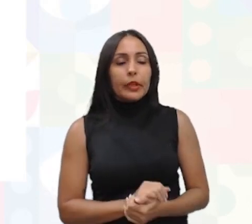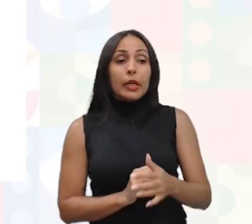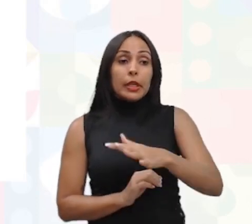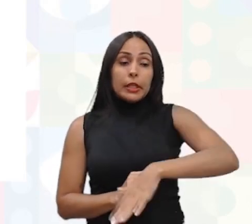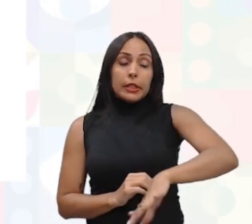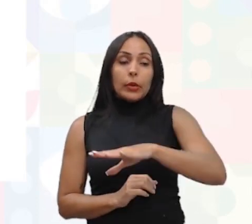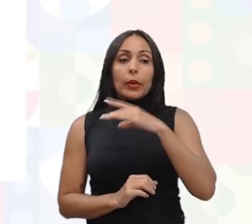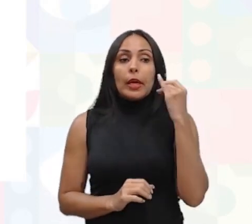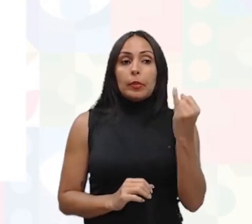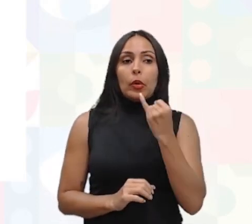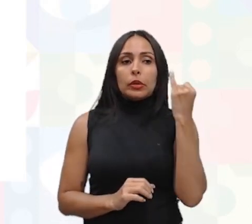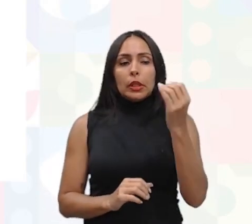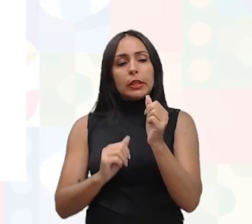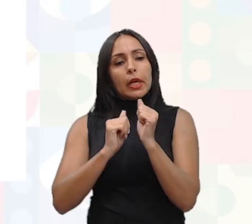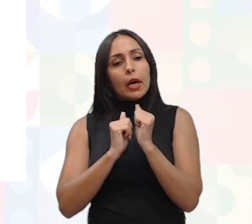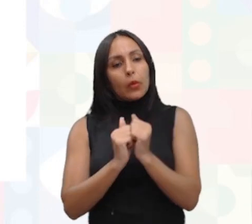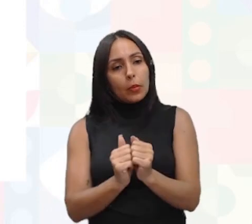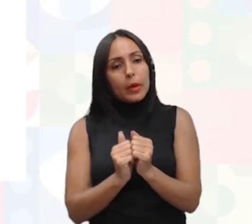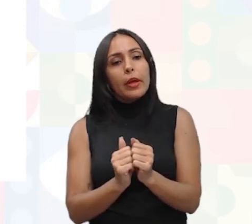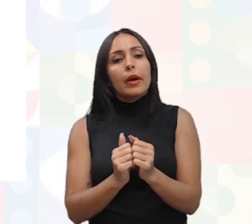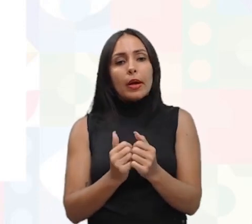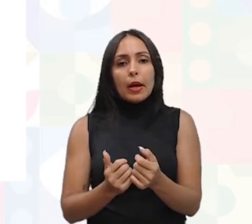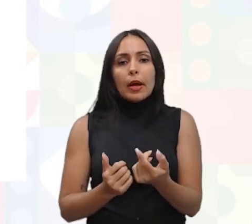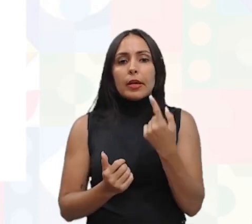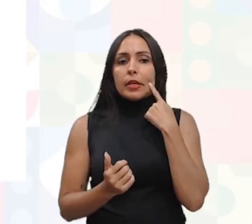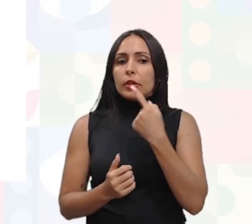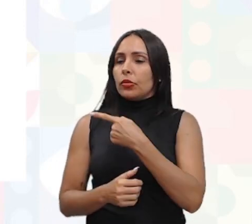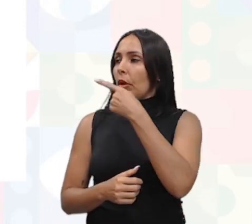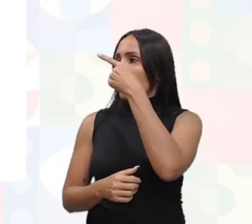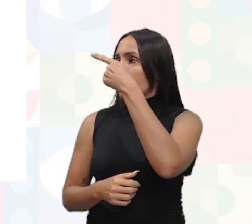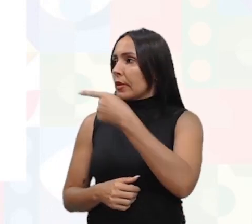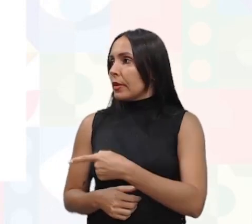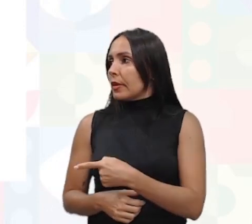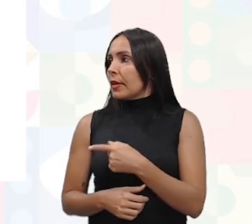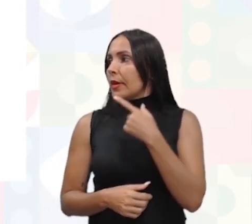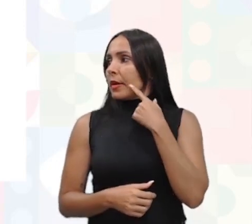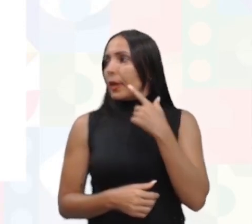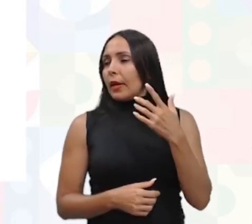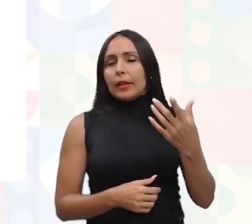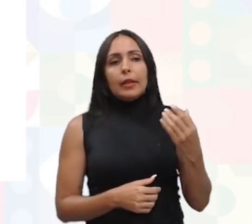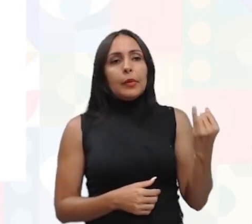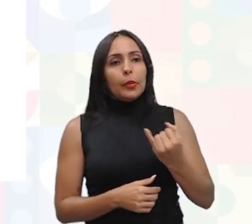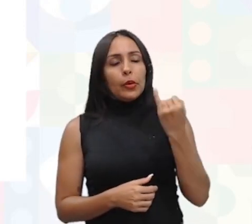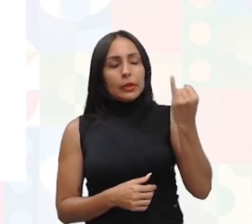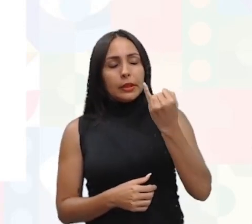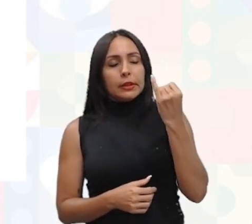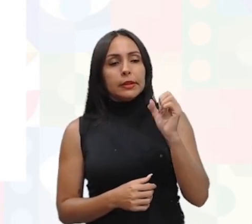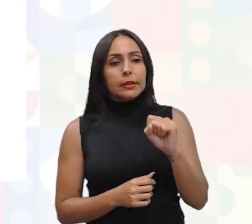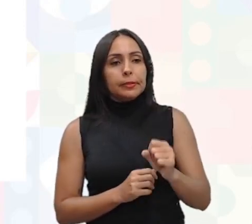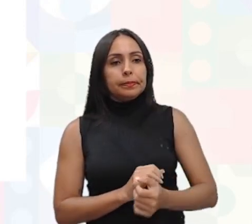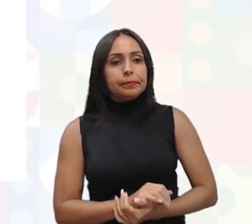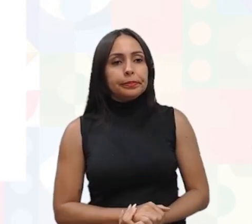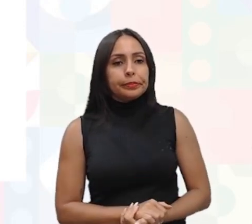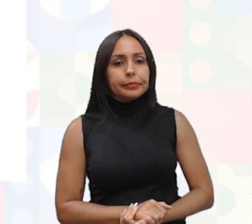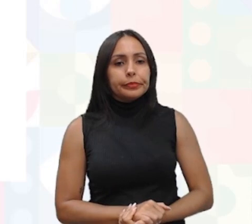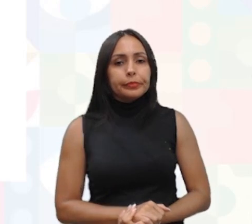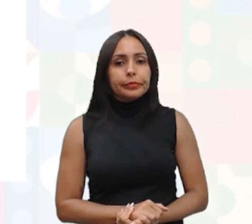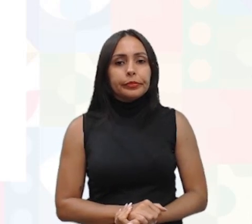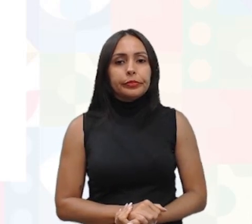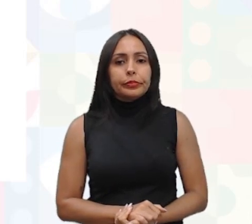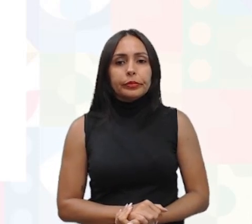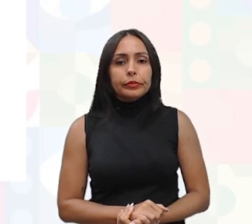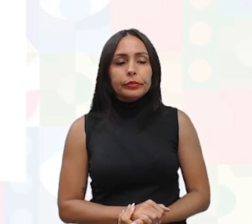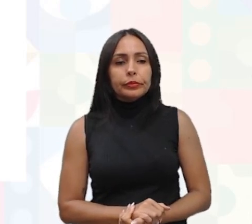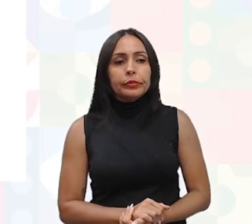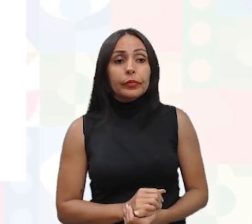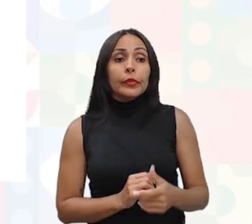importante acompanhar essa questão, que ela tem uma função muito importante nesse processo de captação de recursos. Outra forma de